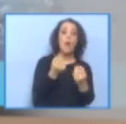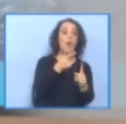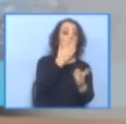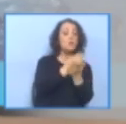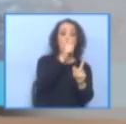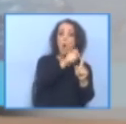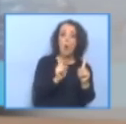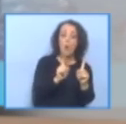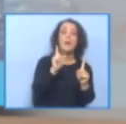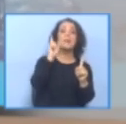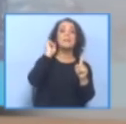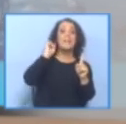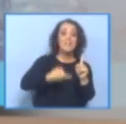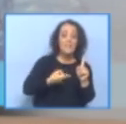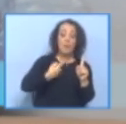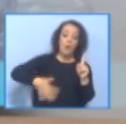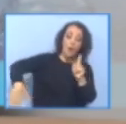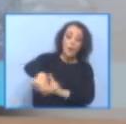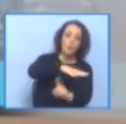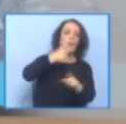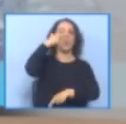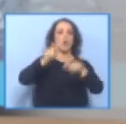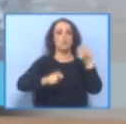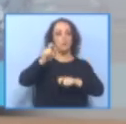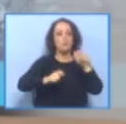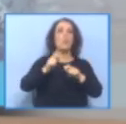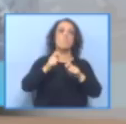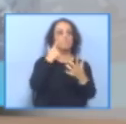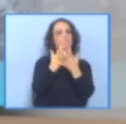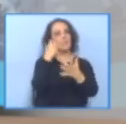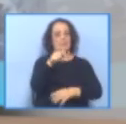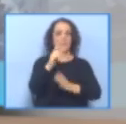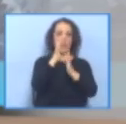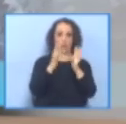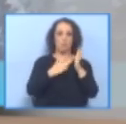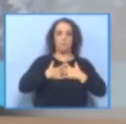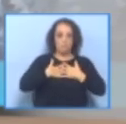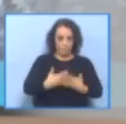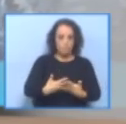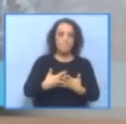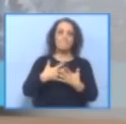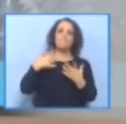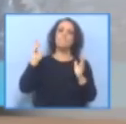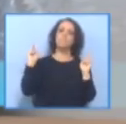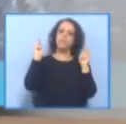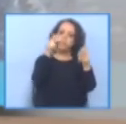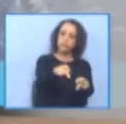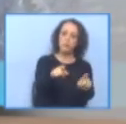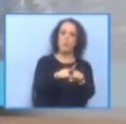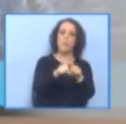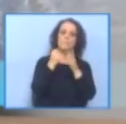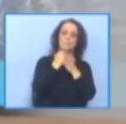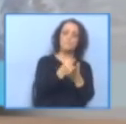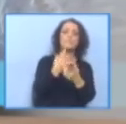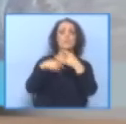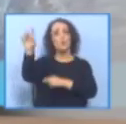cidadãos, mas muito particularmente os cristãos, ter feito para, no fundo, aquilo que o Papa